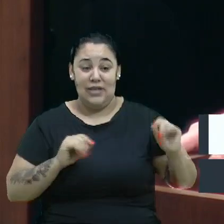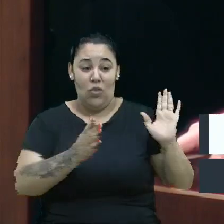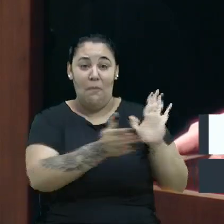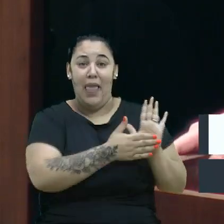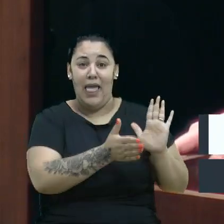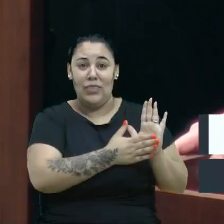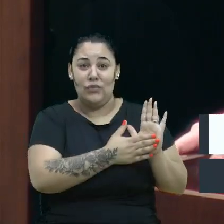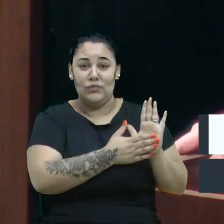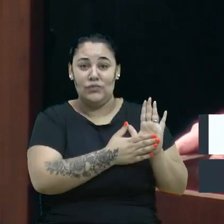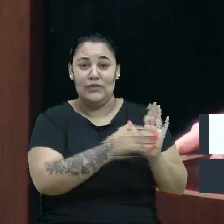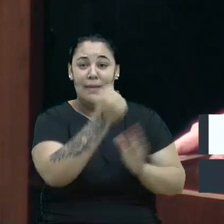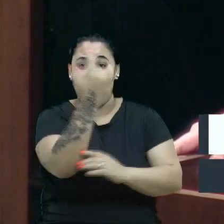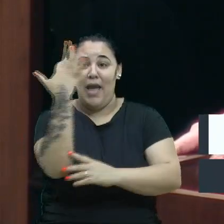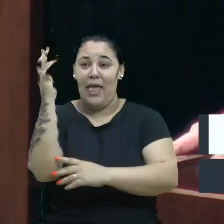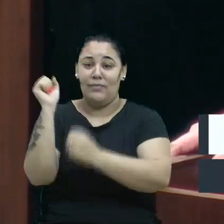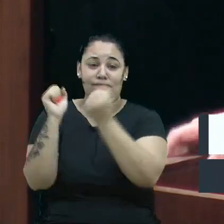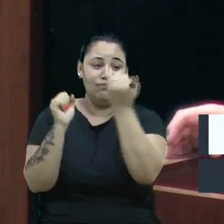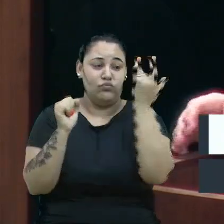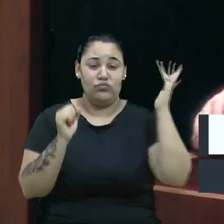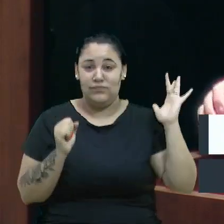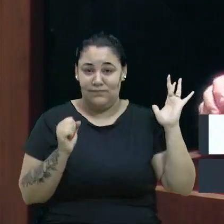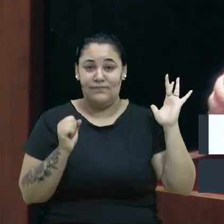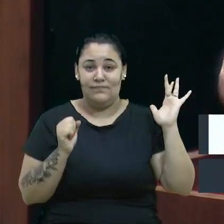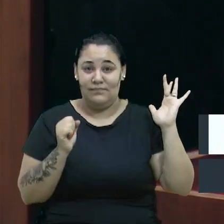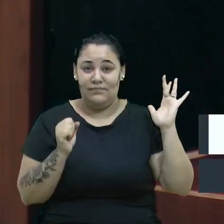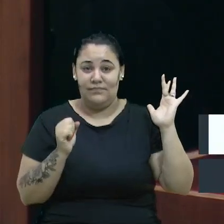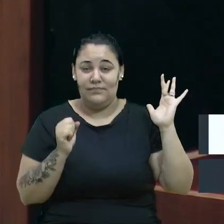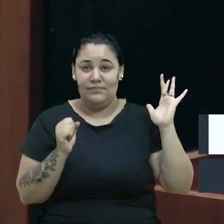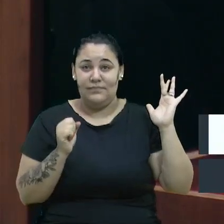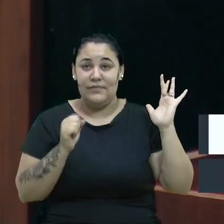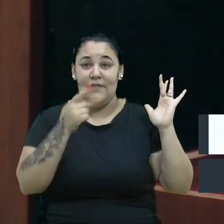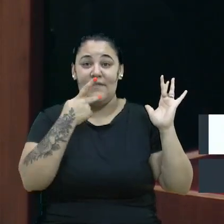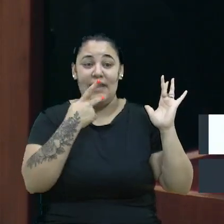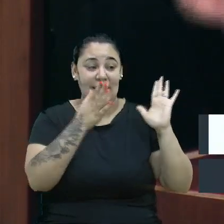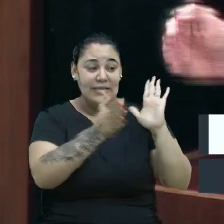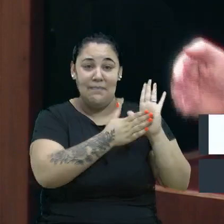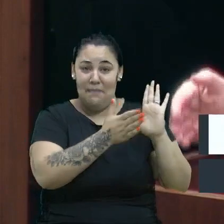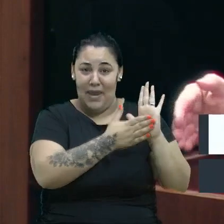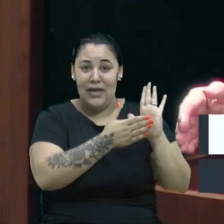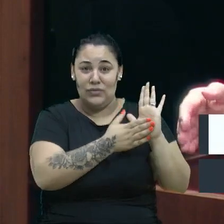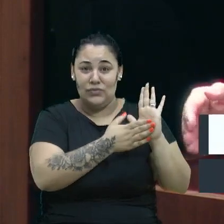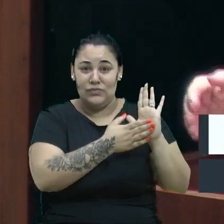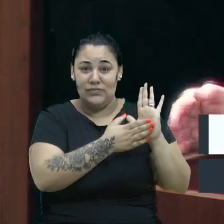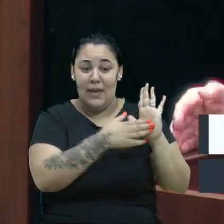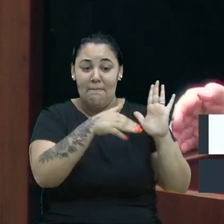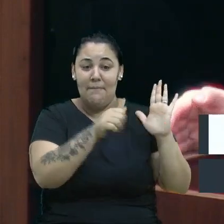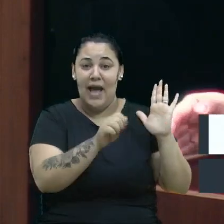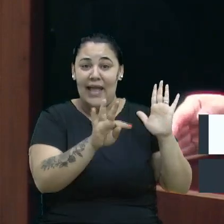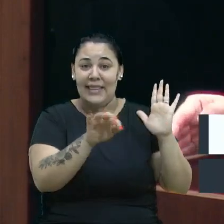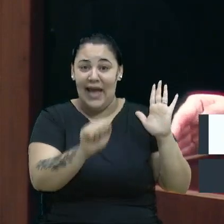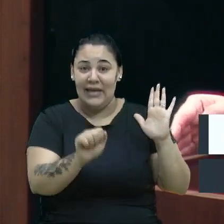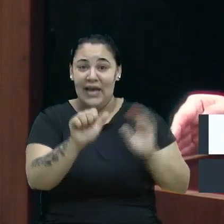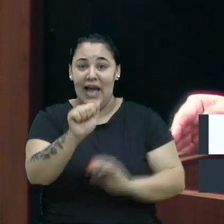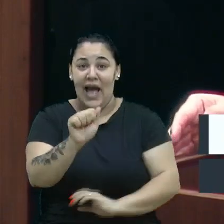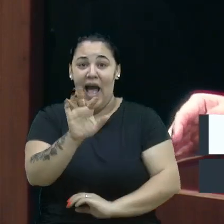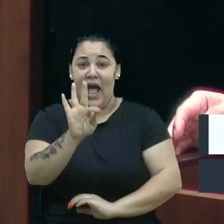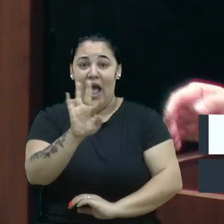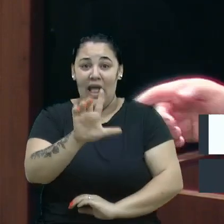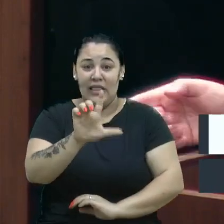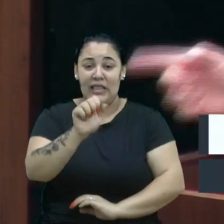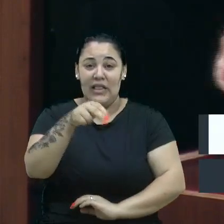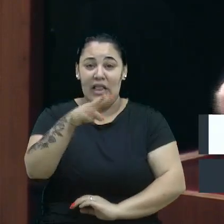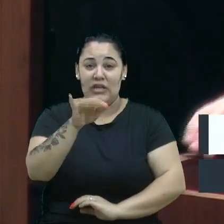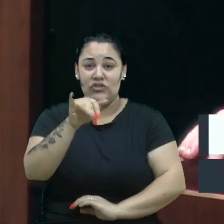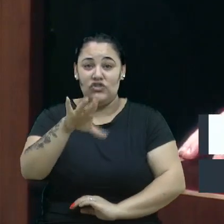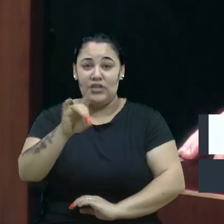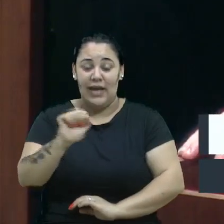o PMMA. Dizer que esse plano ele tem várias fases. A primeira fase do projeto foi executada ainda